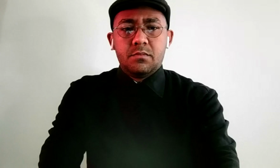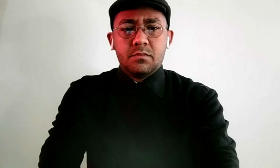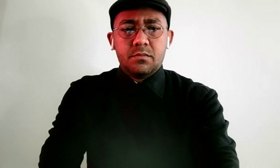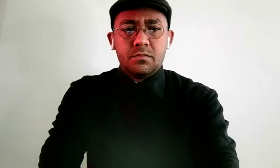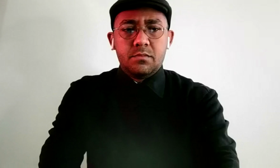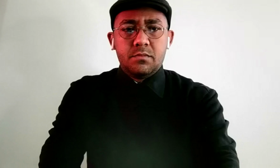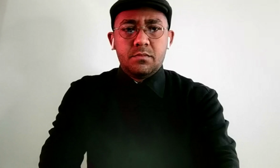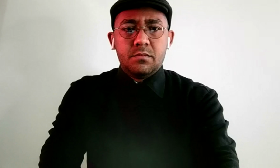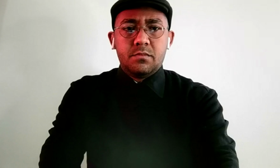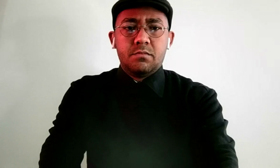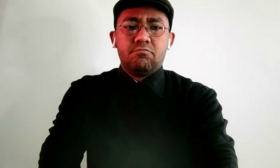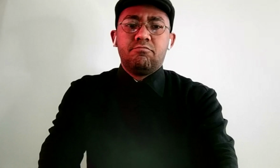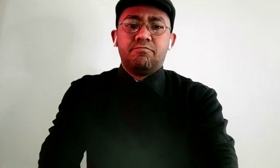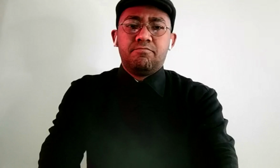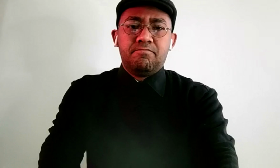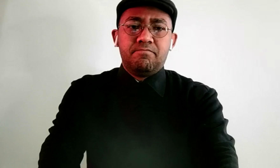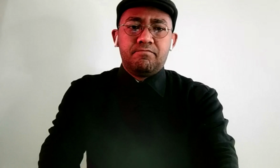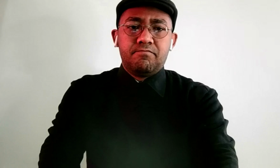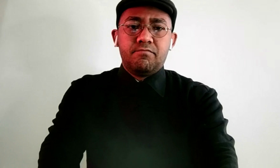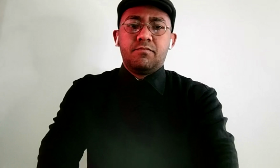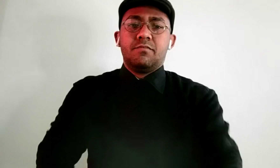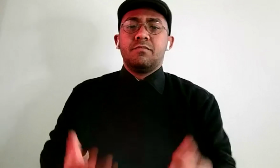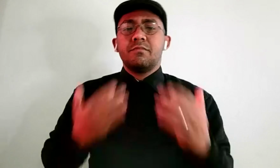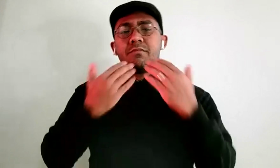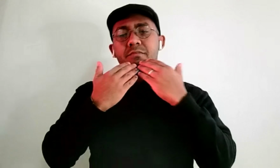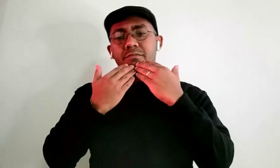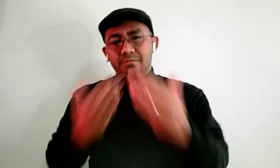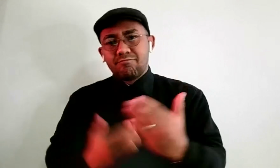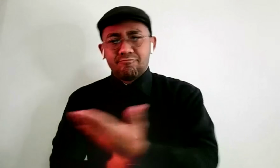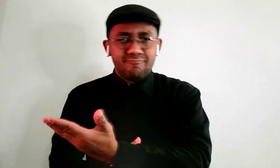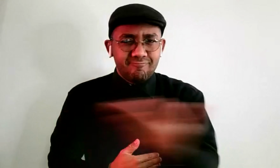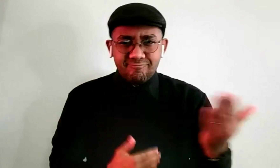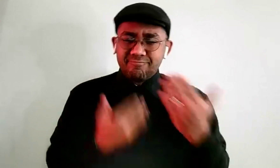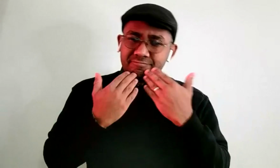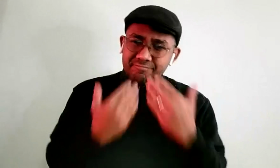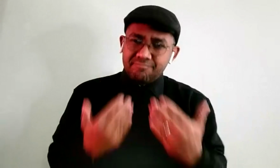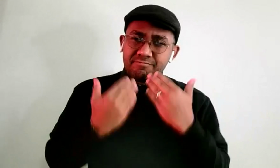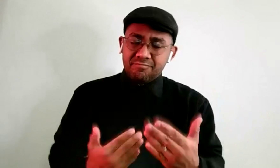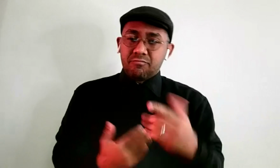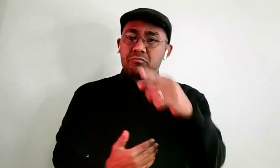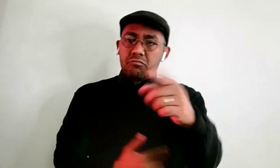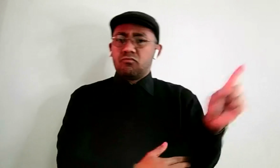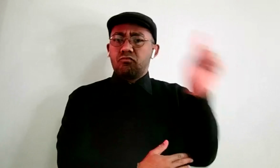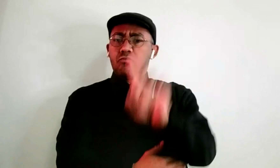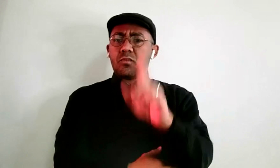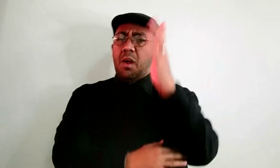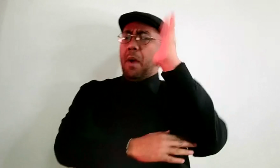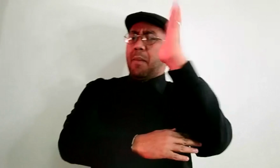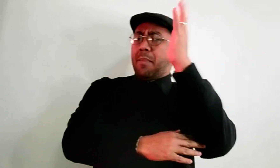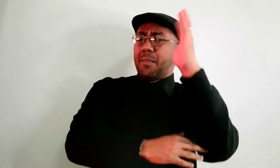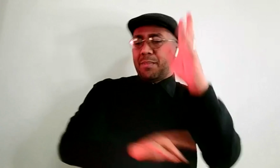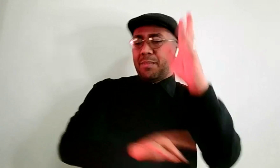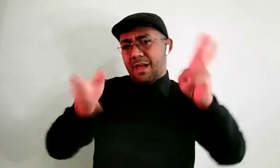Obrigado, Maria, pela apresentação e por atualizar-nos em como avança